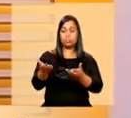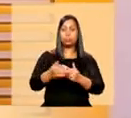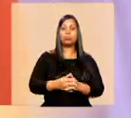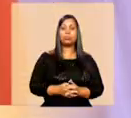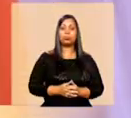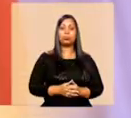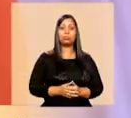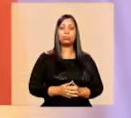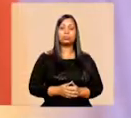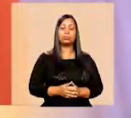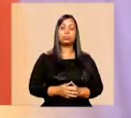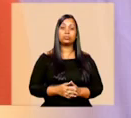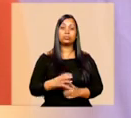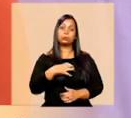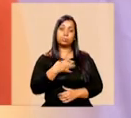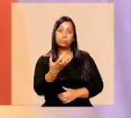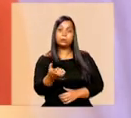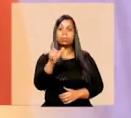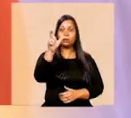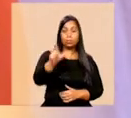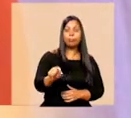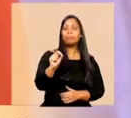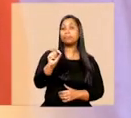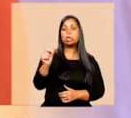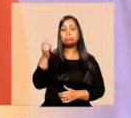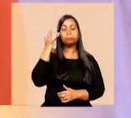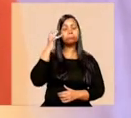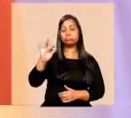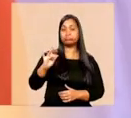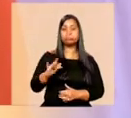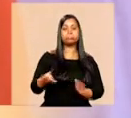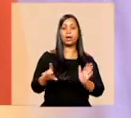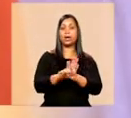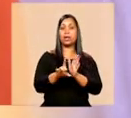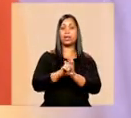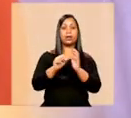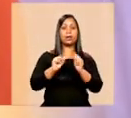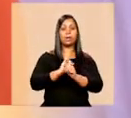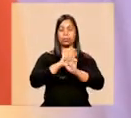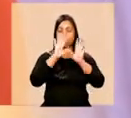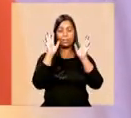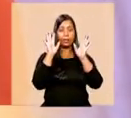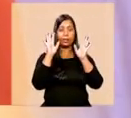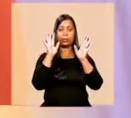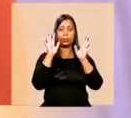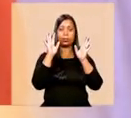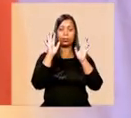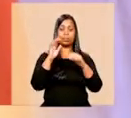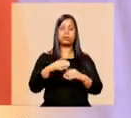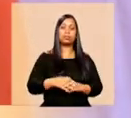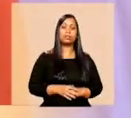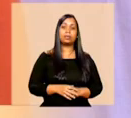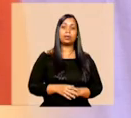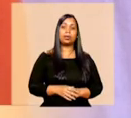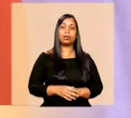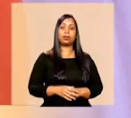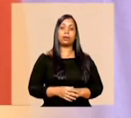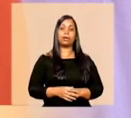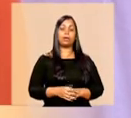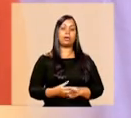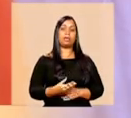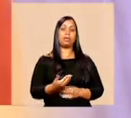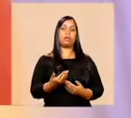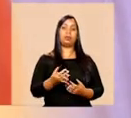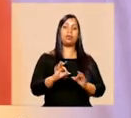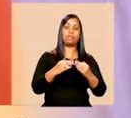do órgão? Não, a doação, eu costumo dizer que é fazer o bem sem saber a quem. Né? A legislação é clara e a família